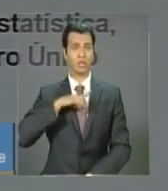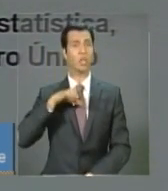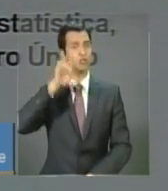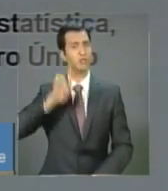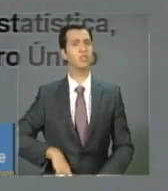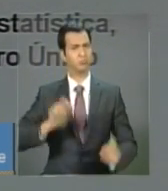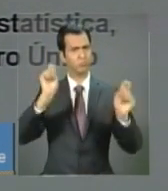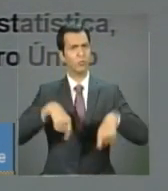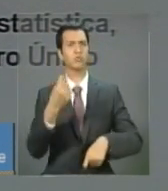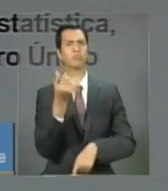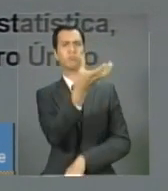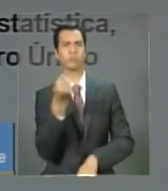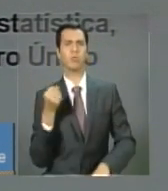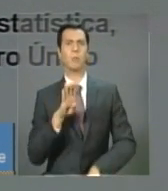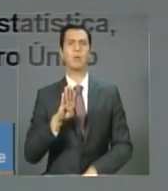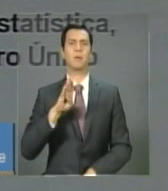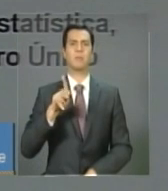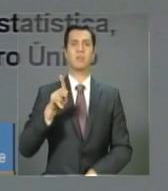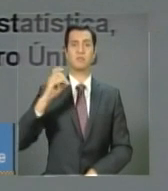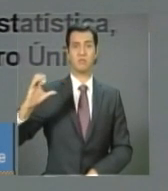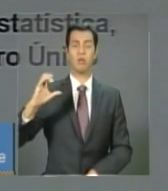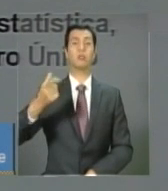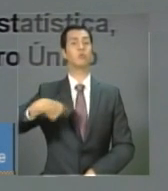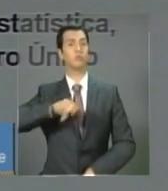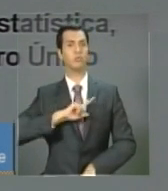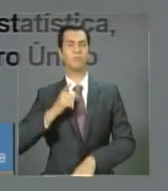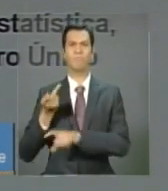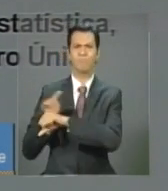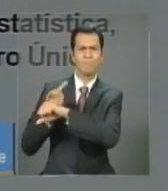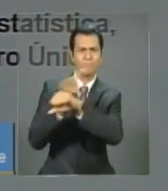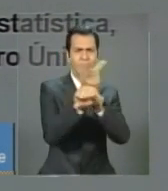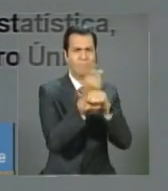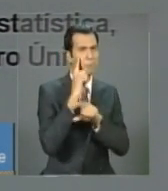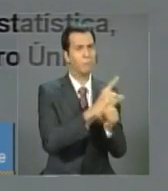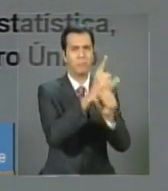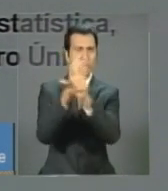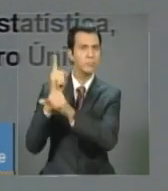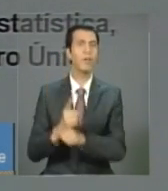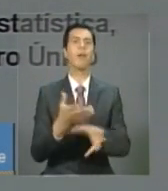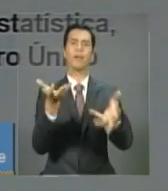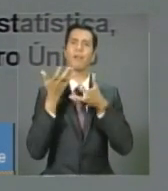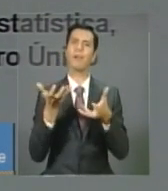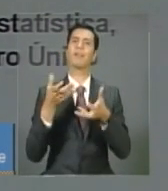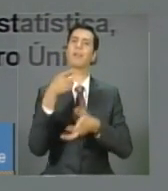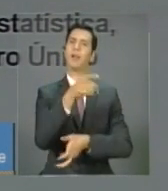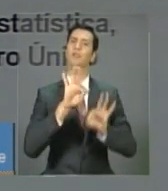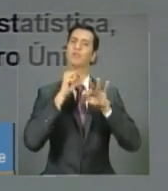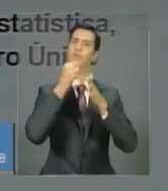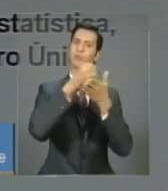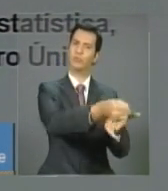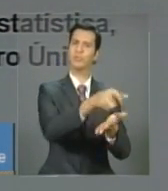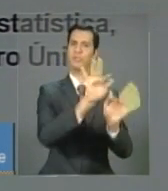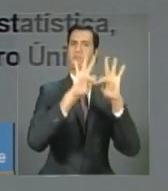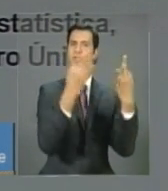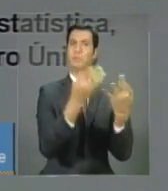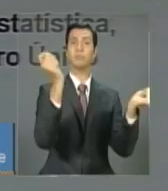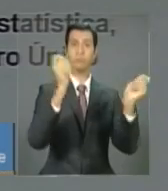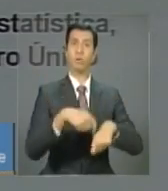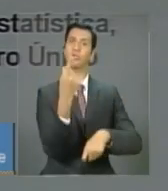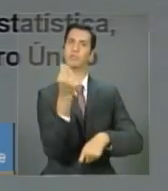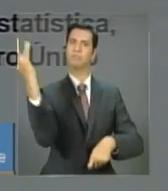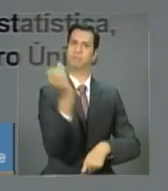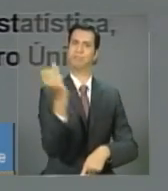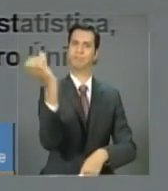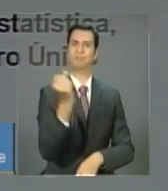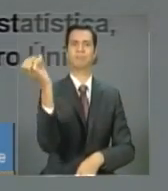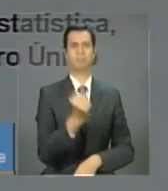recebem. Nós queremos que essas famílias sejam incluídas no nosso cadastro, exatamente para garantir que elas tenham acesso aos programas